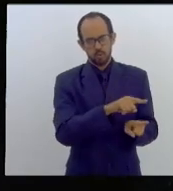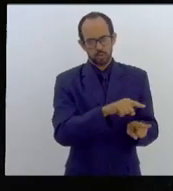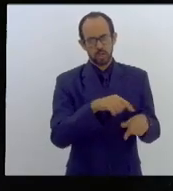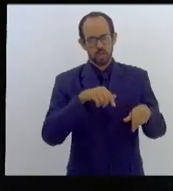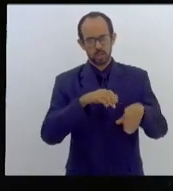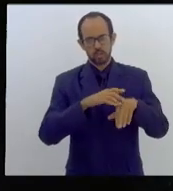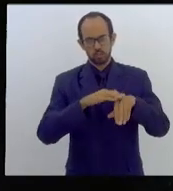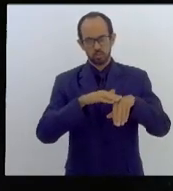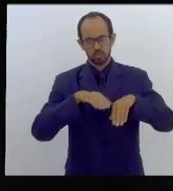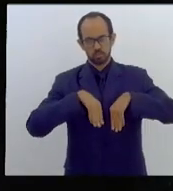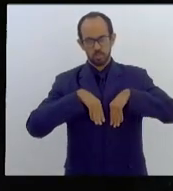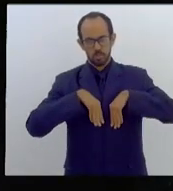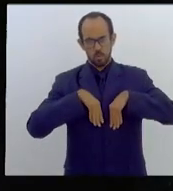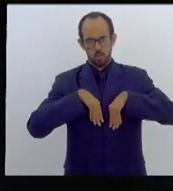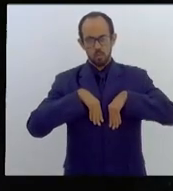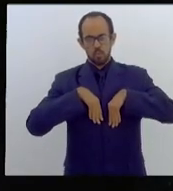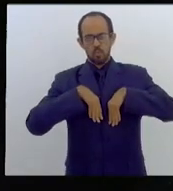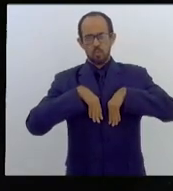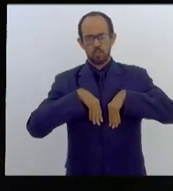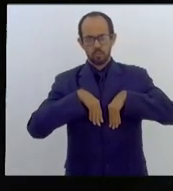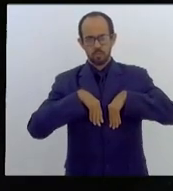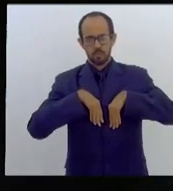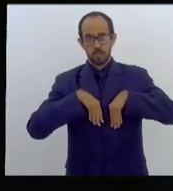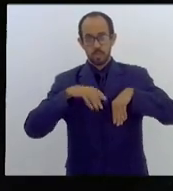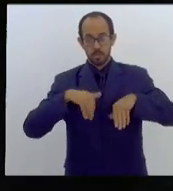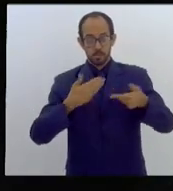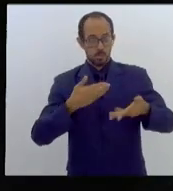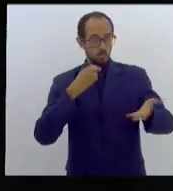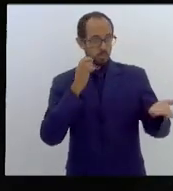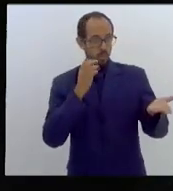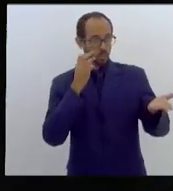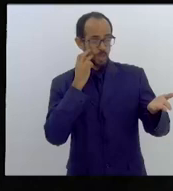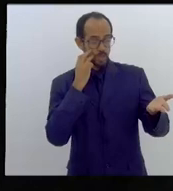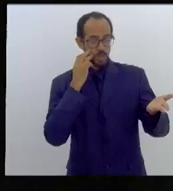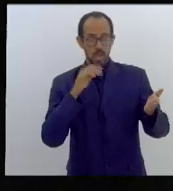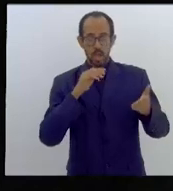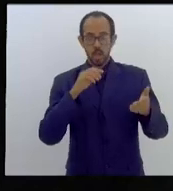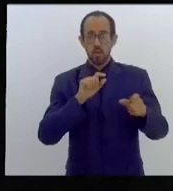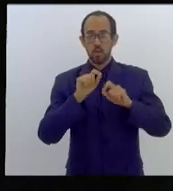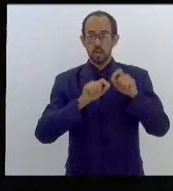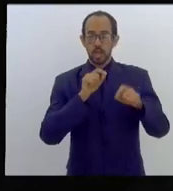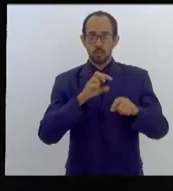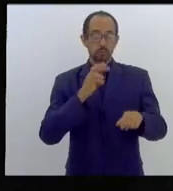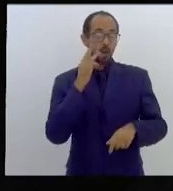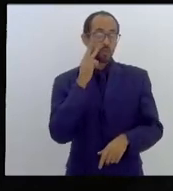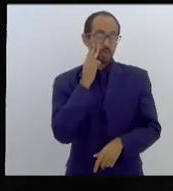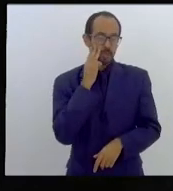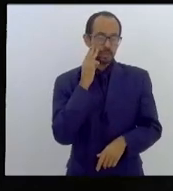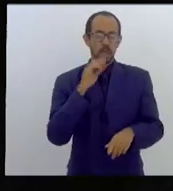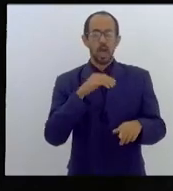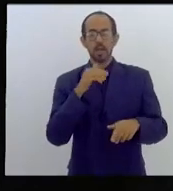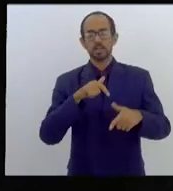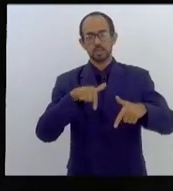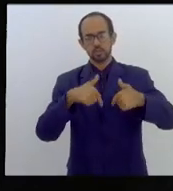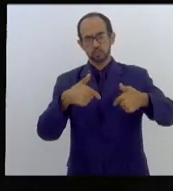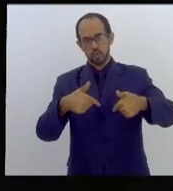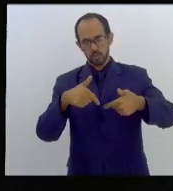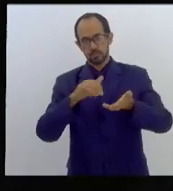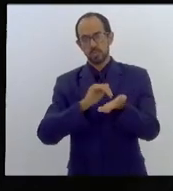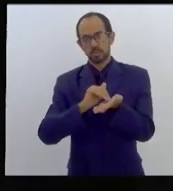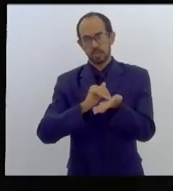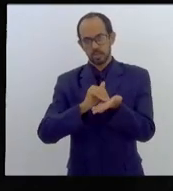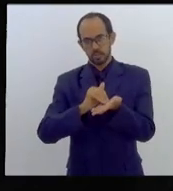Então, nós poderíamos dizer, deputado Valdec, que as ações desenvolvidas pelas secretarias que foram elencadas por